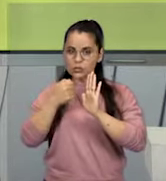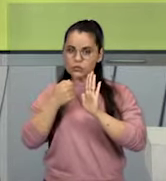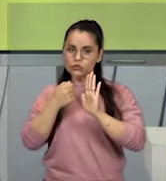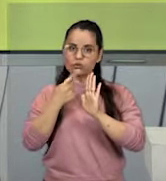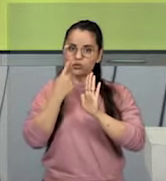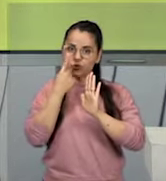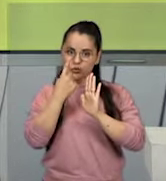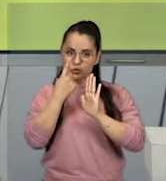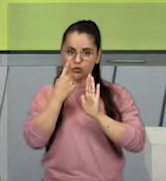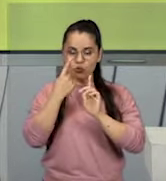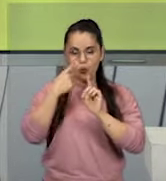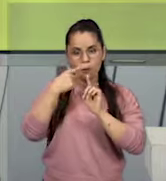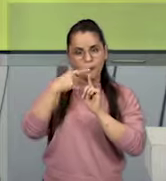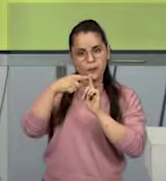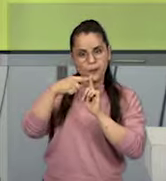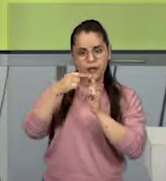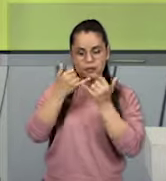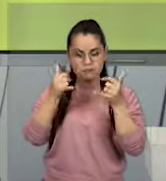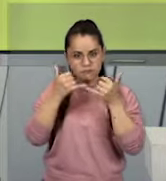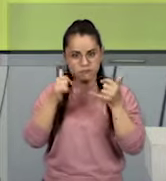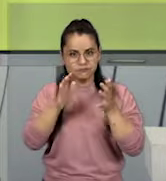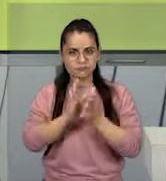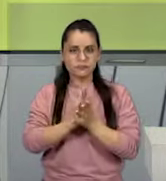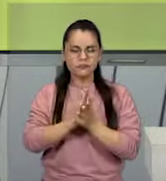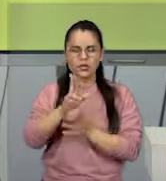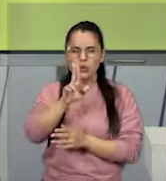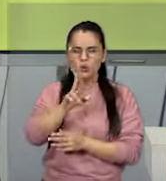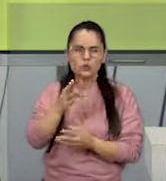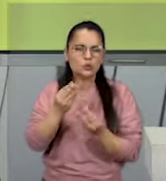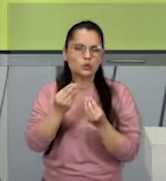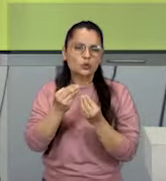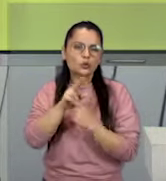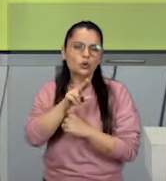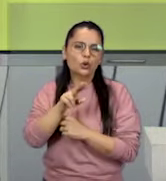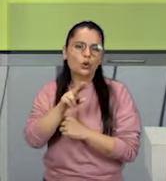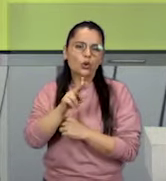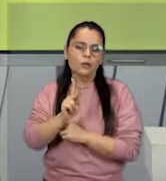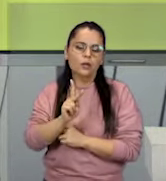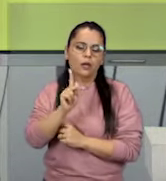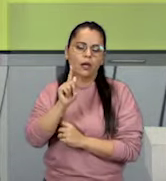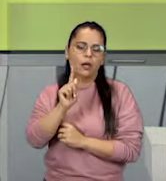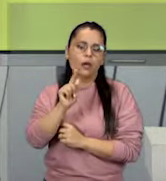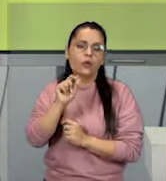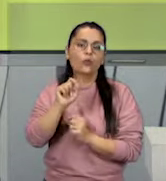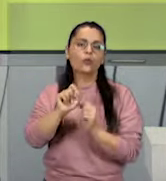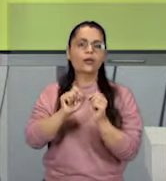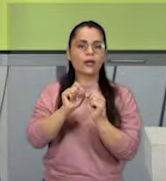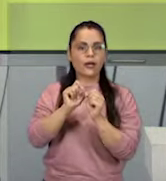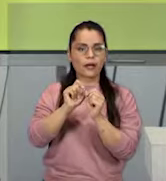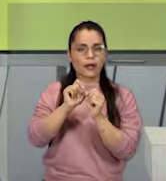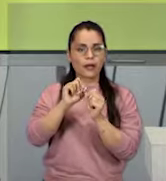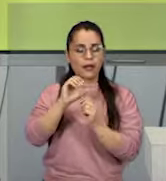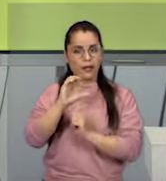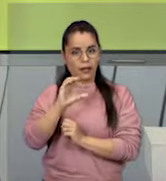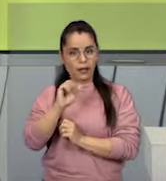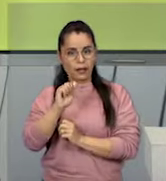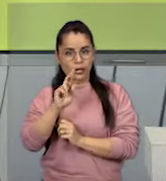nós utilizamos muito termo Kilo calorias né quilo significa mil